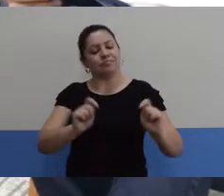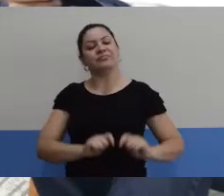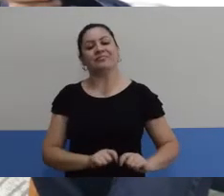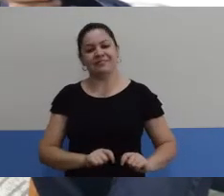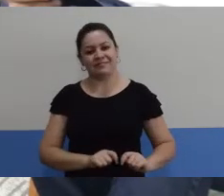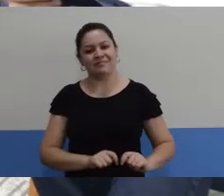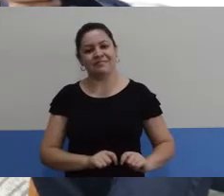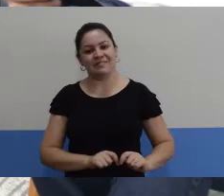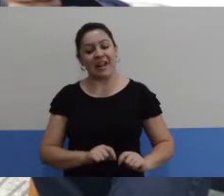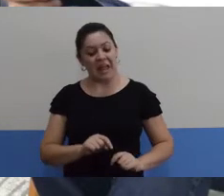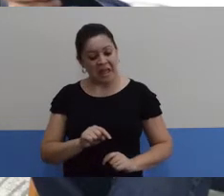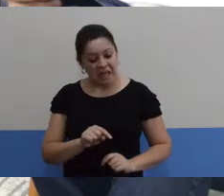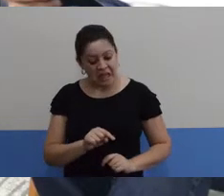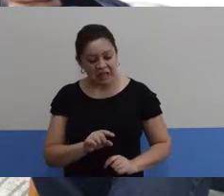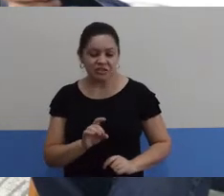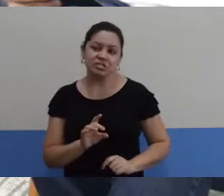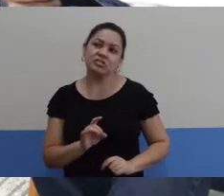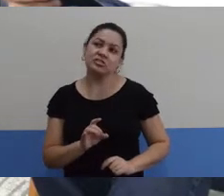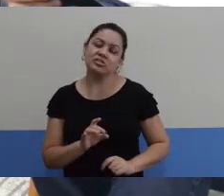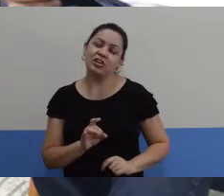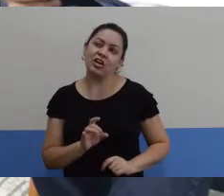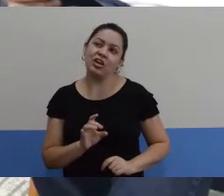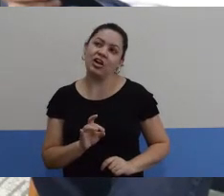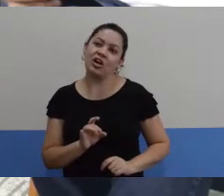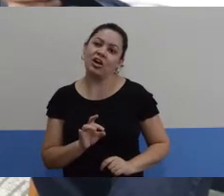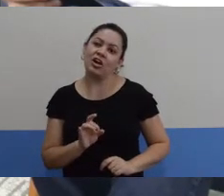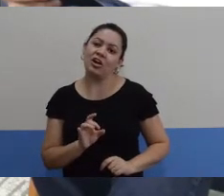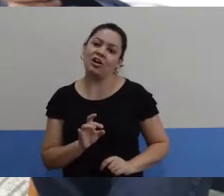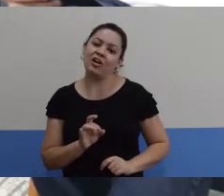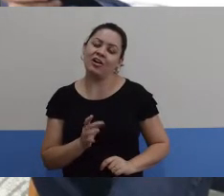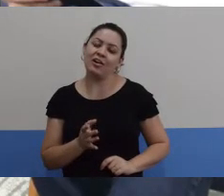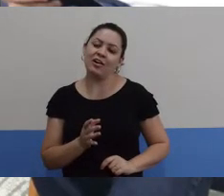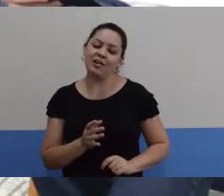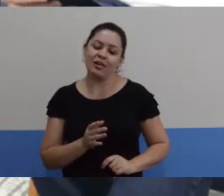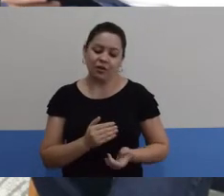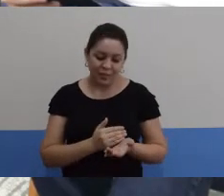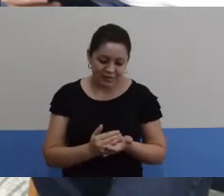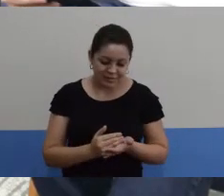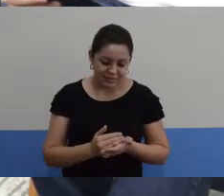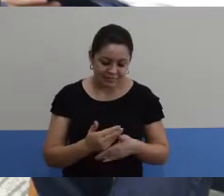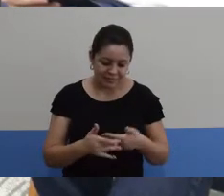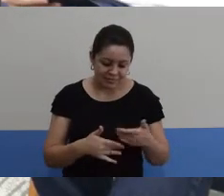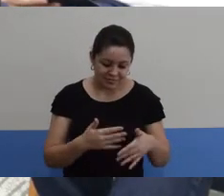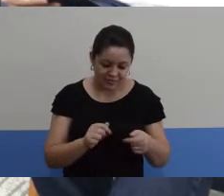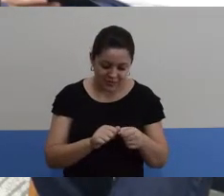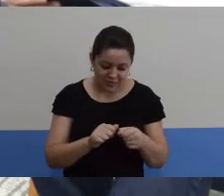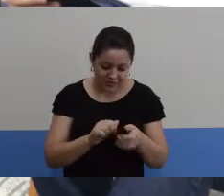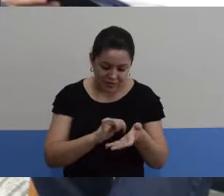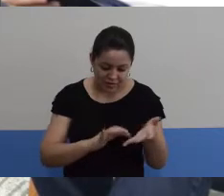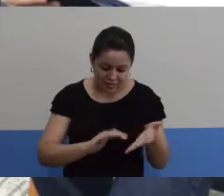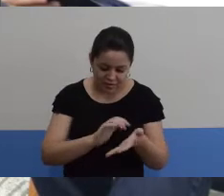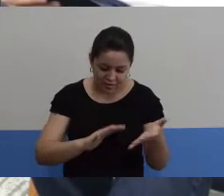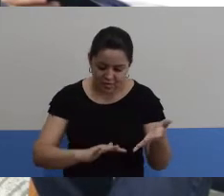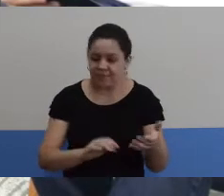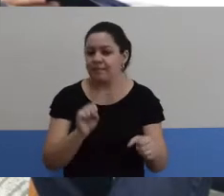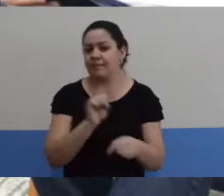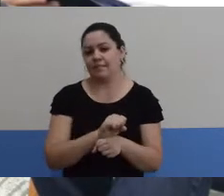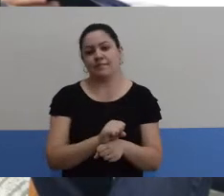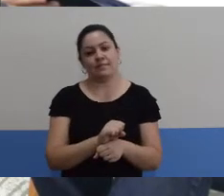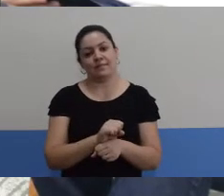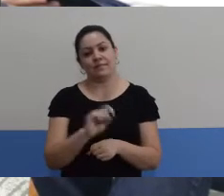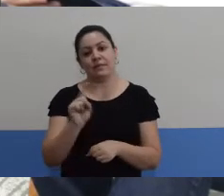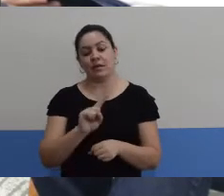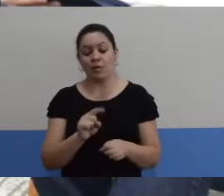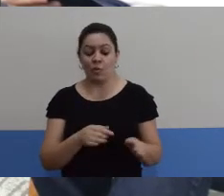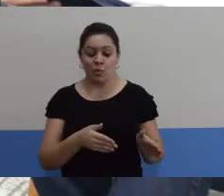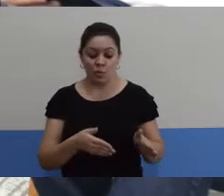apenas uma série de exercícios que começam e param. Não, mas sim um caminho